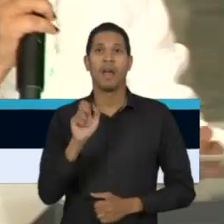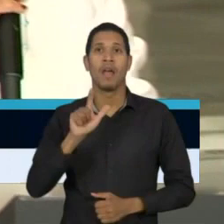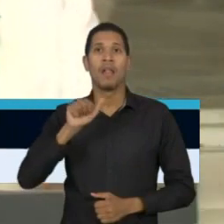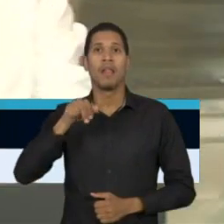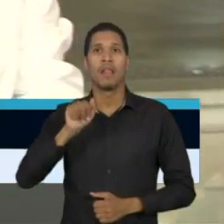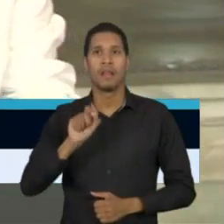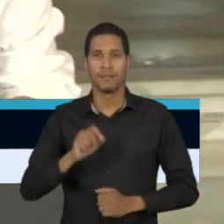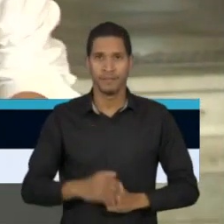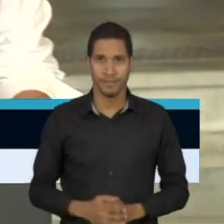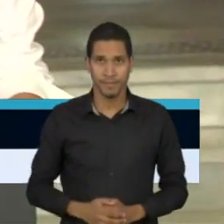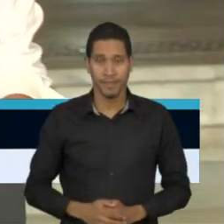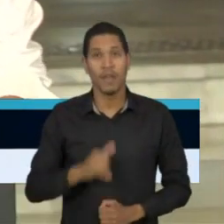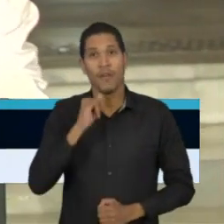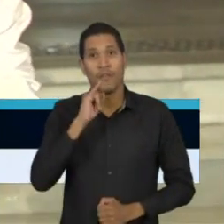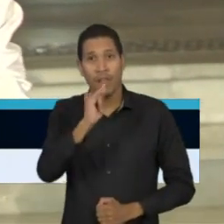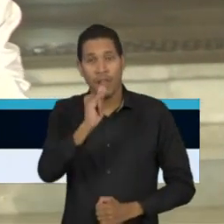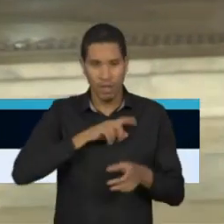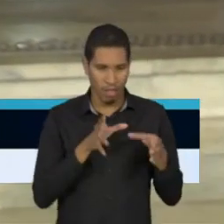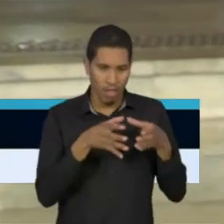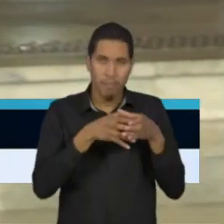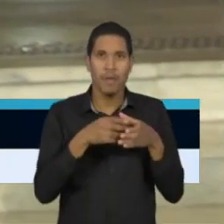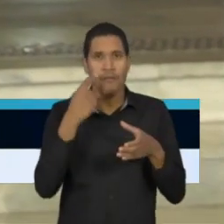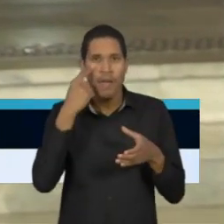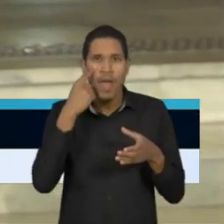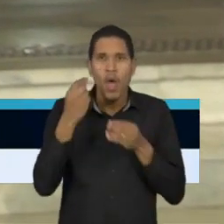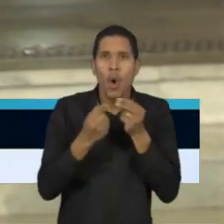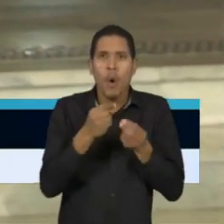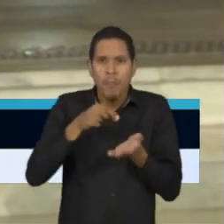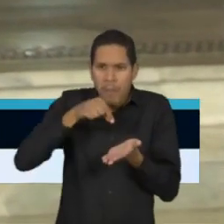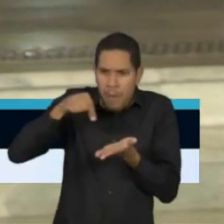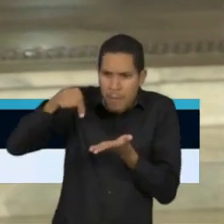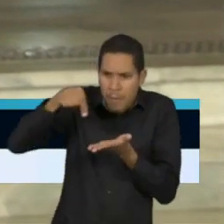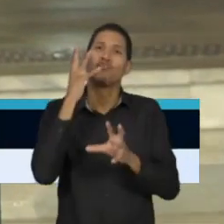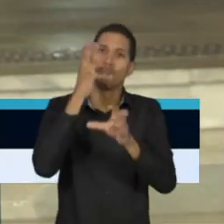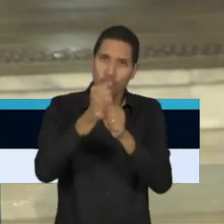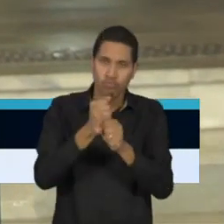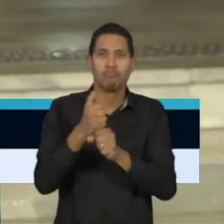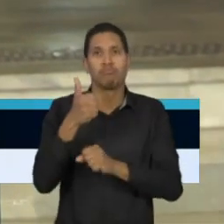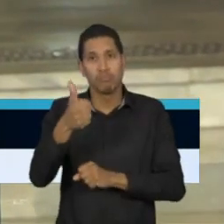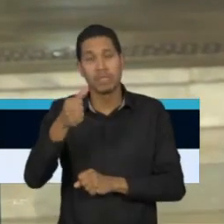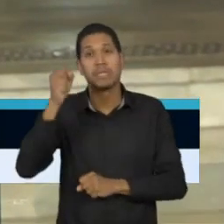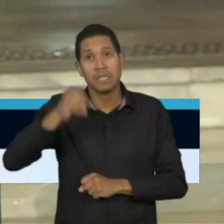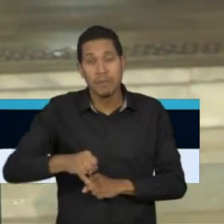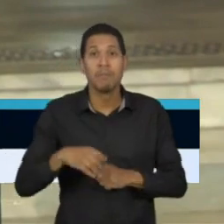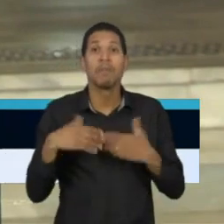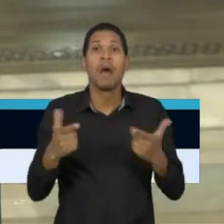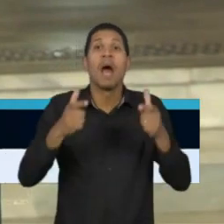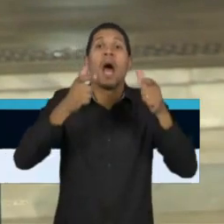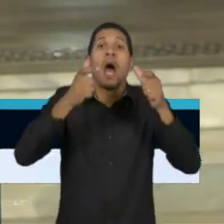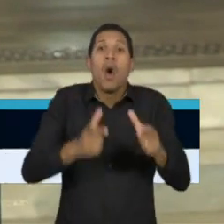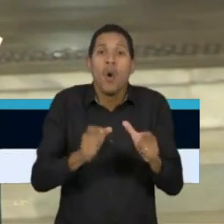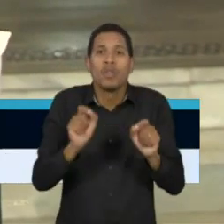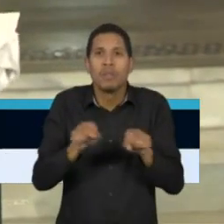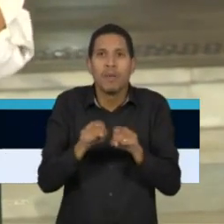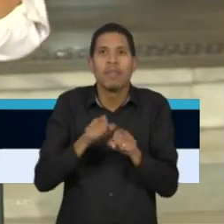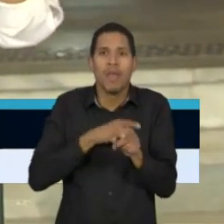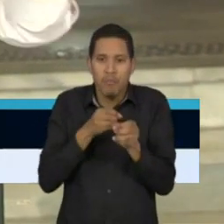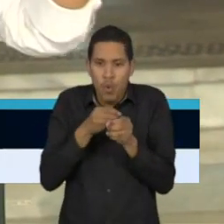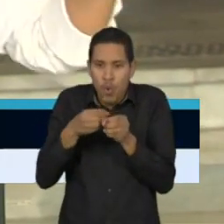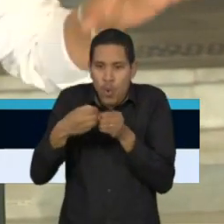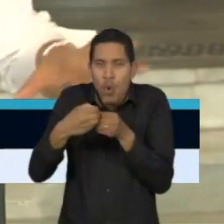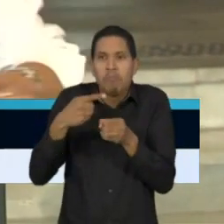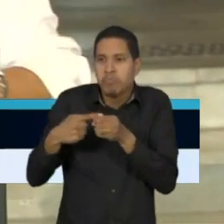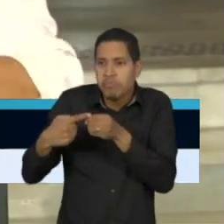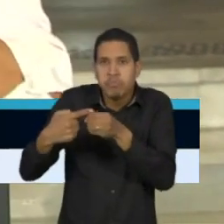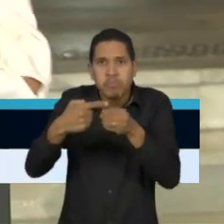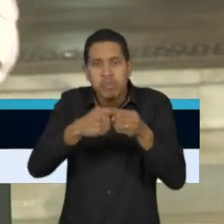daqui. Afirmar que os casos, né, com que objetivos, onde, quais municípios, aí